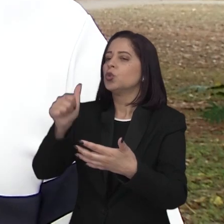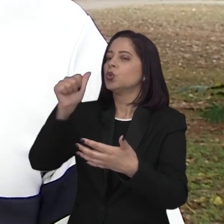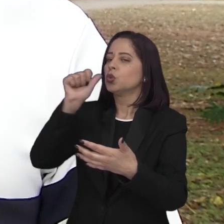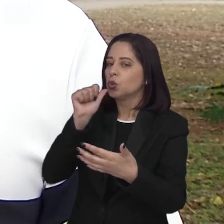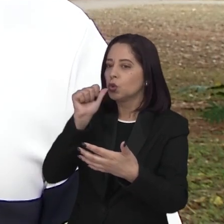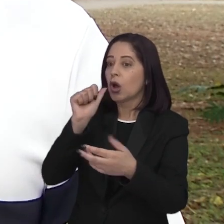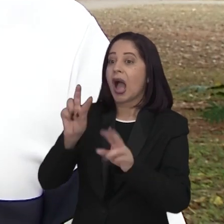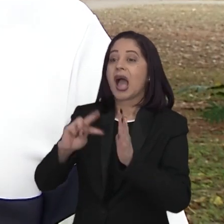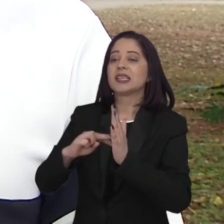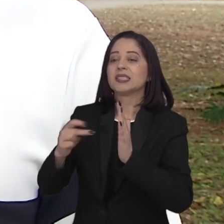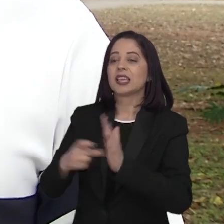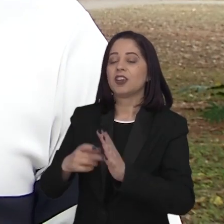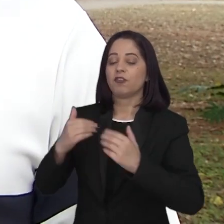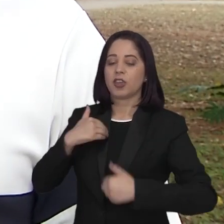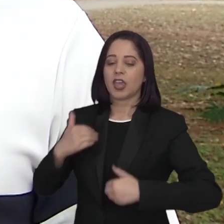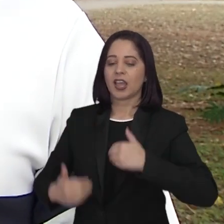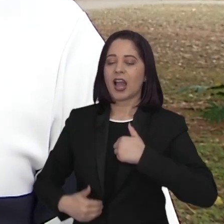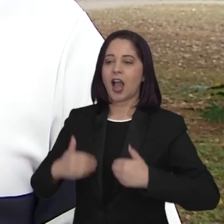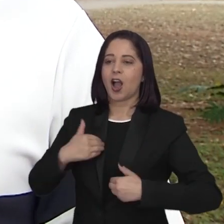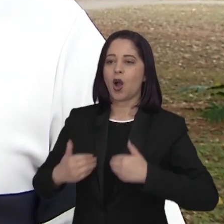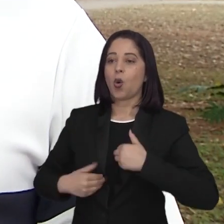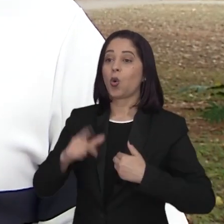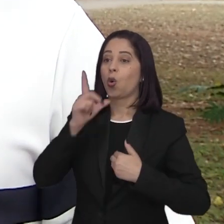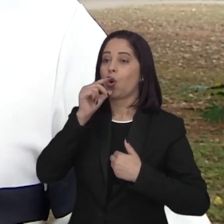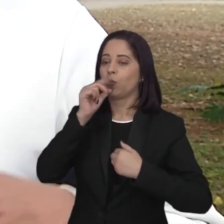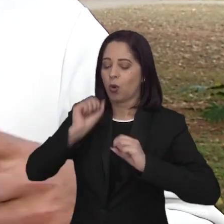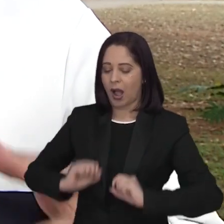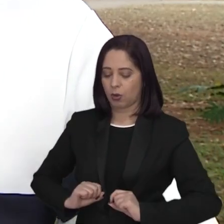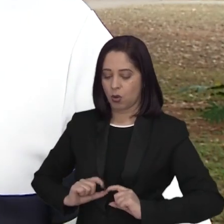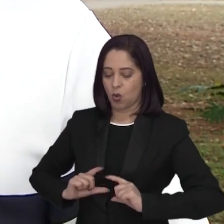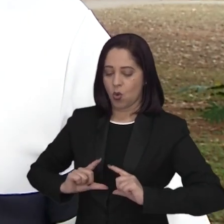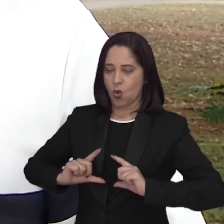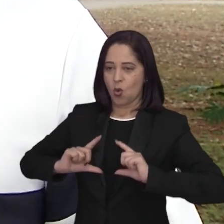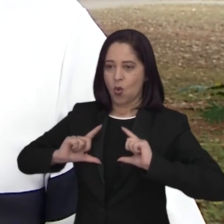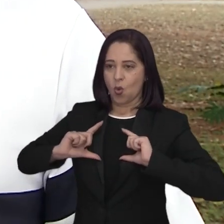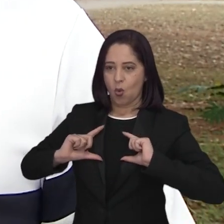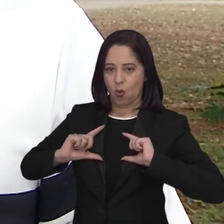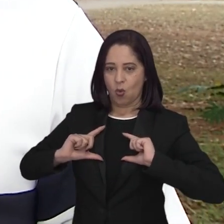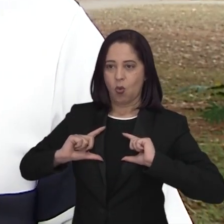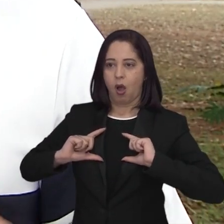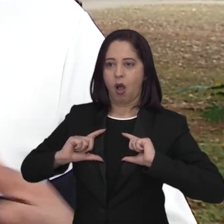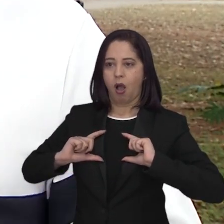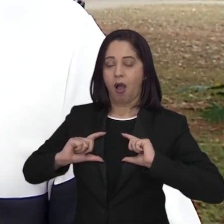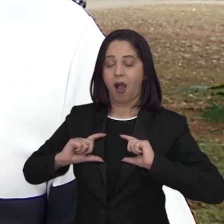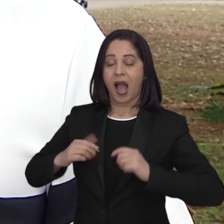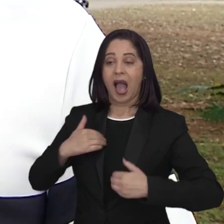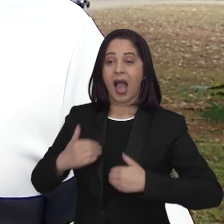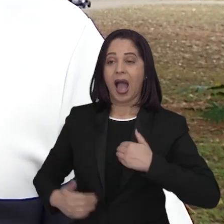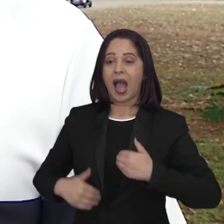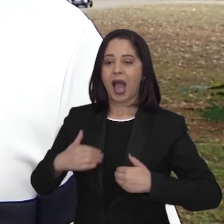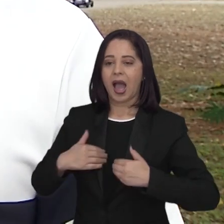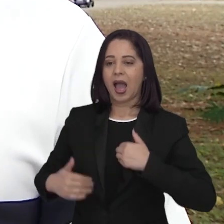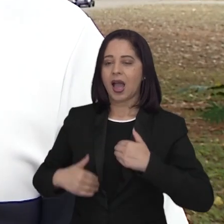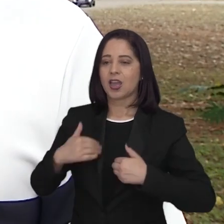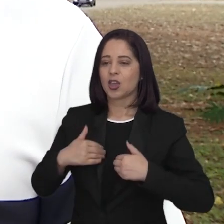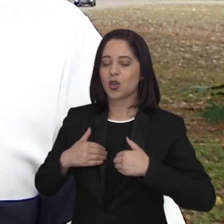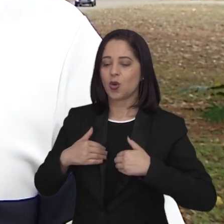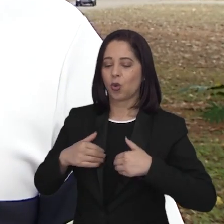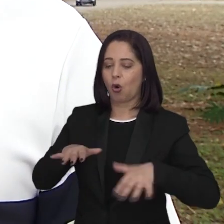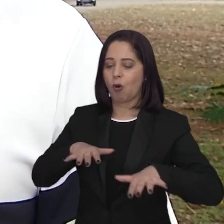você vai conseguir manter essa hidratação, manter ele com disposição, porque